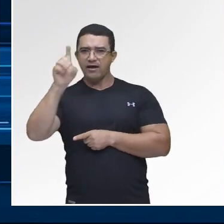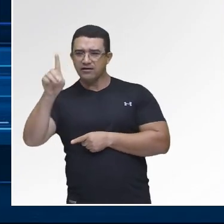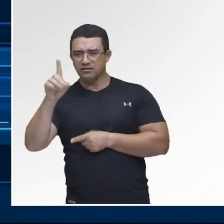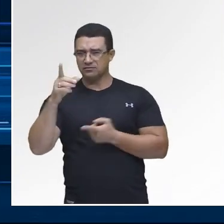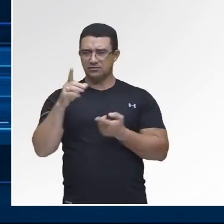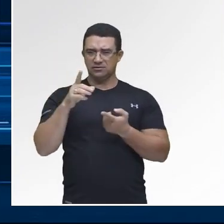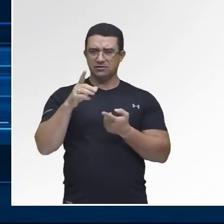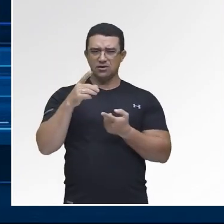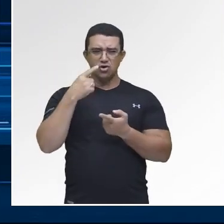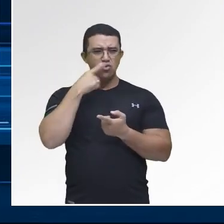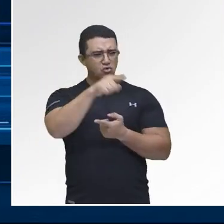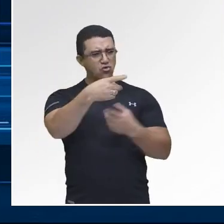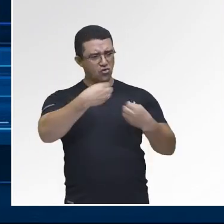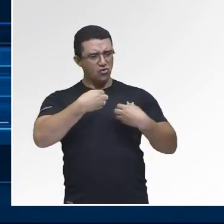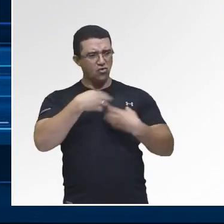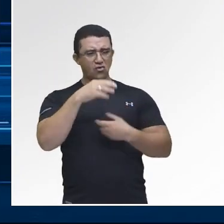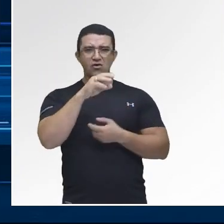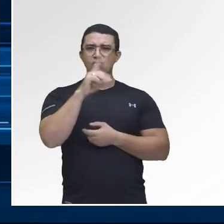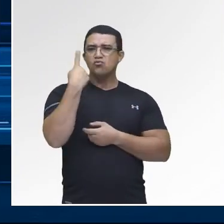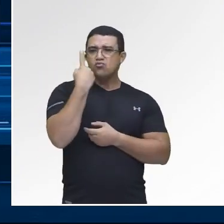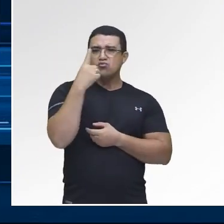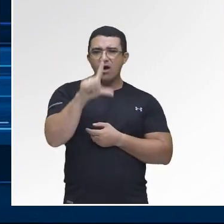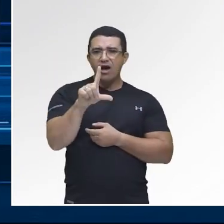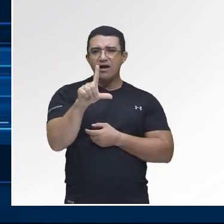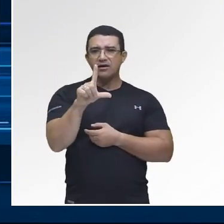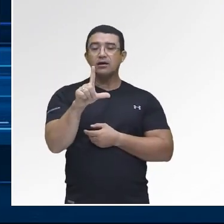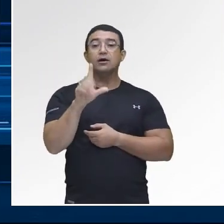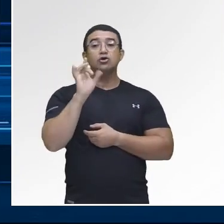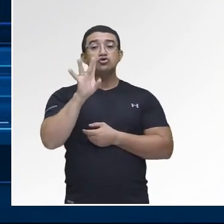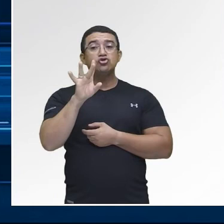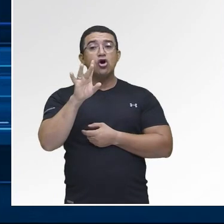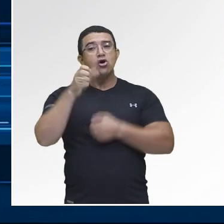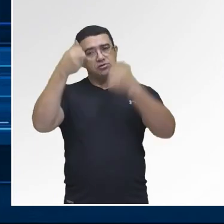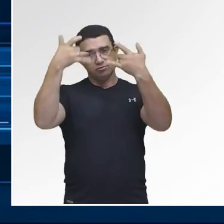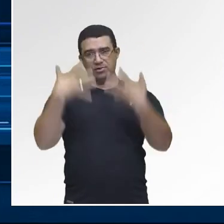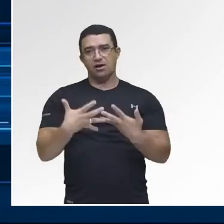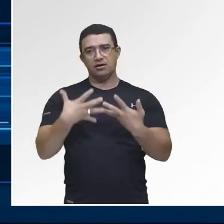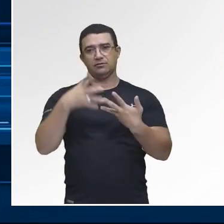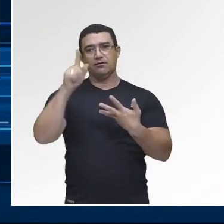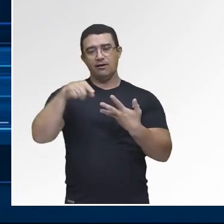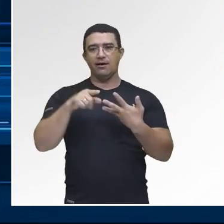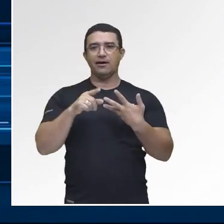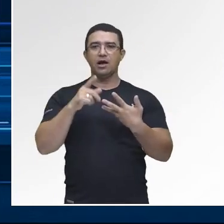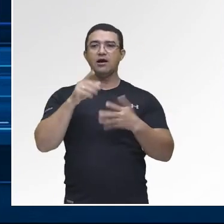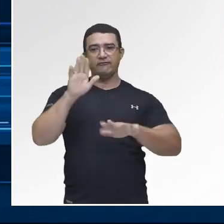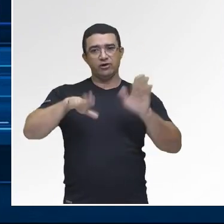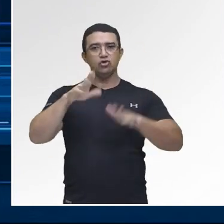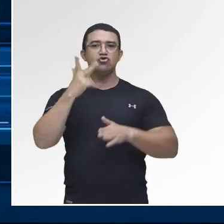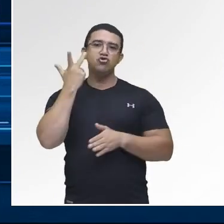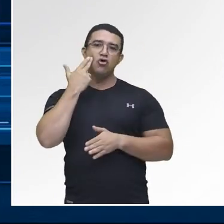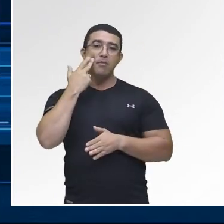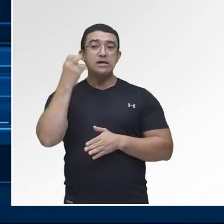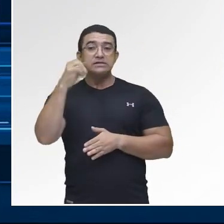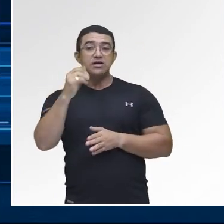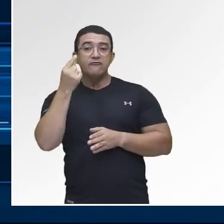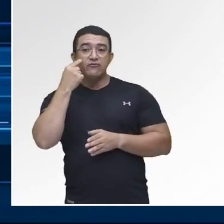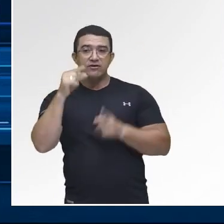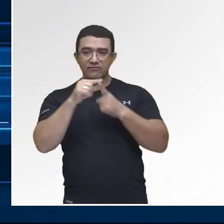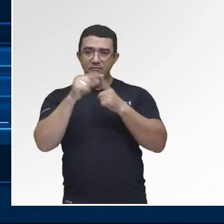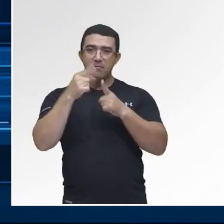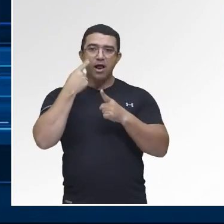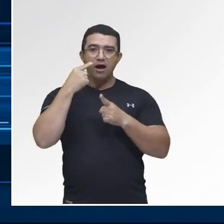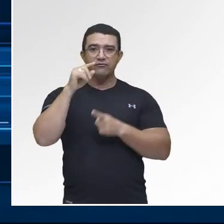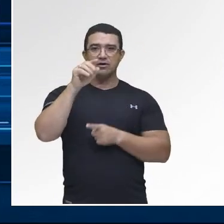trabalhando com traveled com um L só. Então só para justificar, porque é uma pergunta bastante comum. Se vocês verem a palavrinha com dois